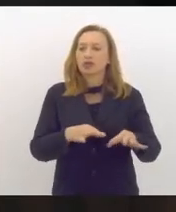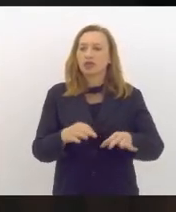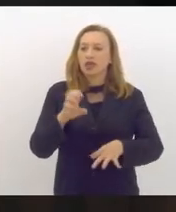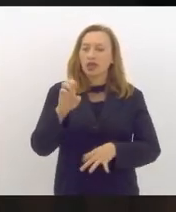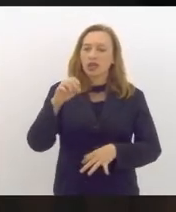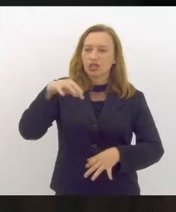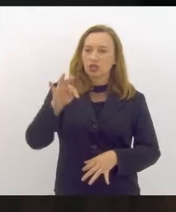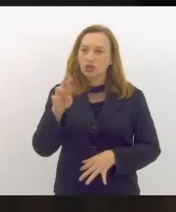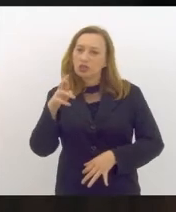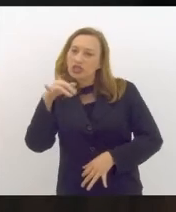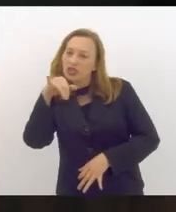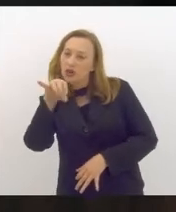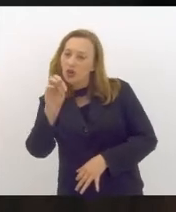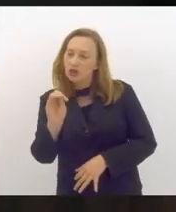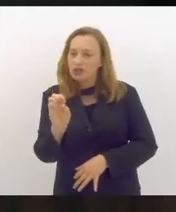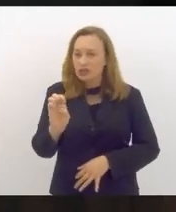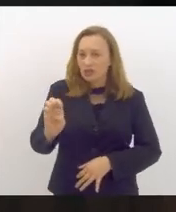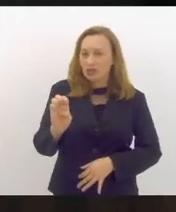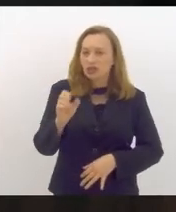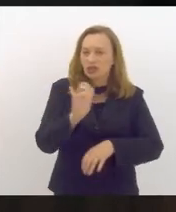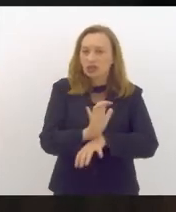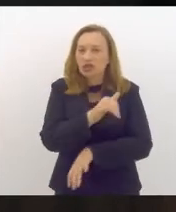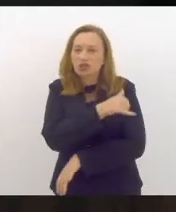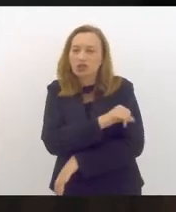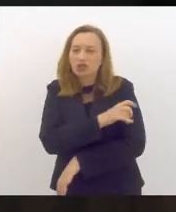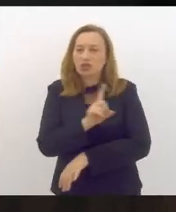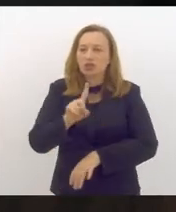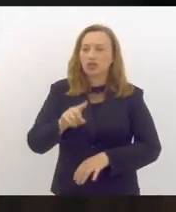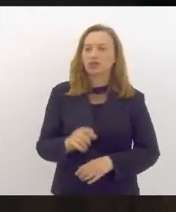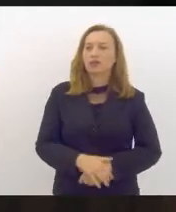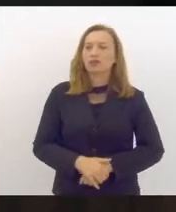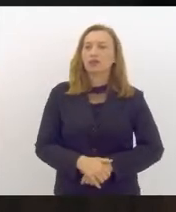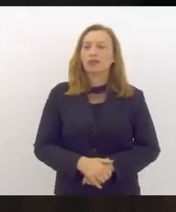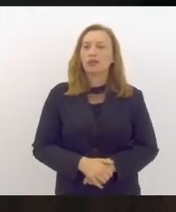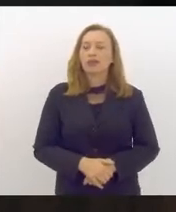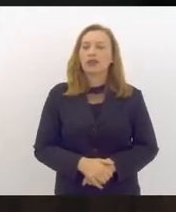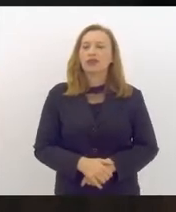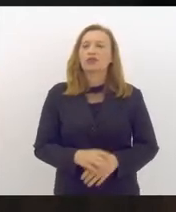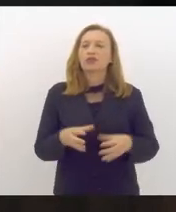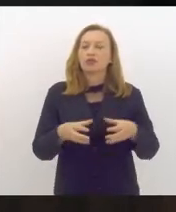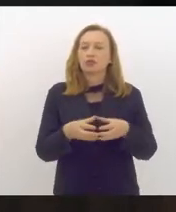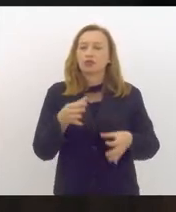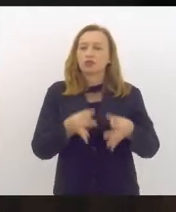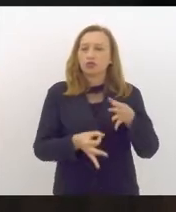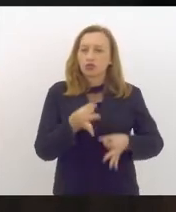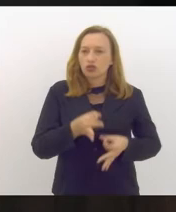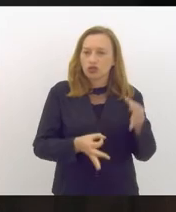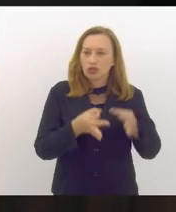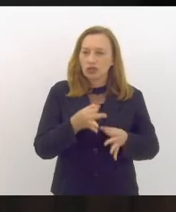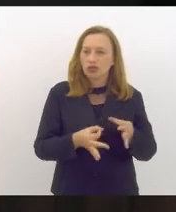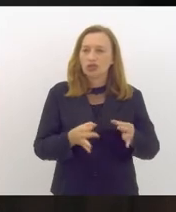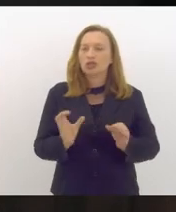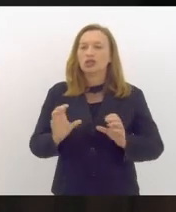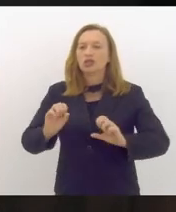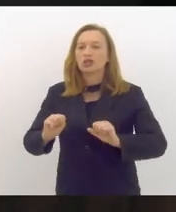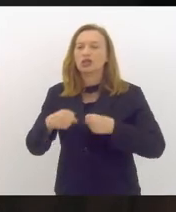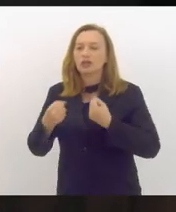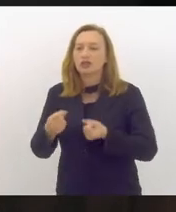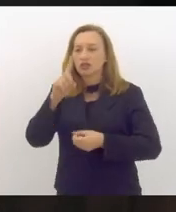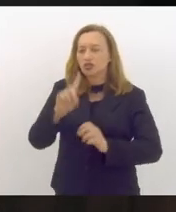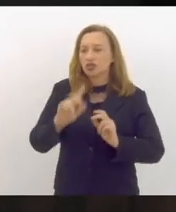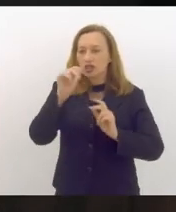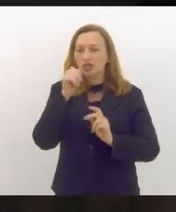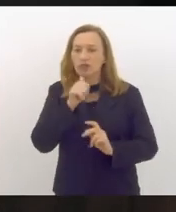Endometriose Sem Trauma no âmbito do Estado do Rio de Janeiro e das outras providências. Pendente de pareceres das comissões de Constituição e Justiça, Defesa do Direito da Mulher, de